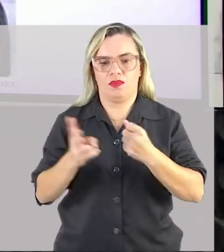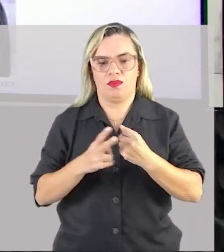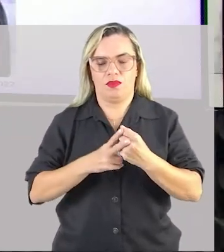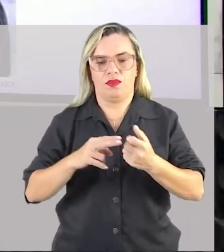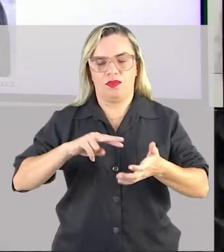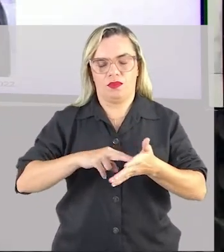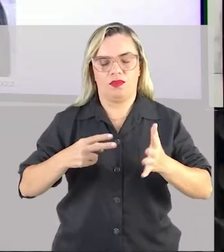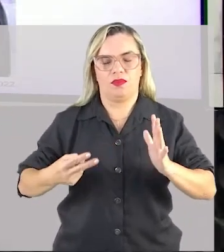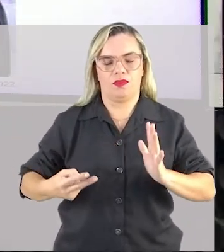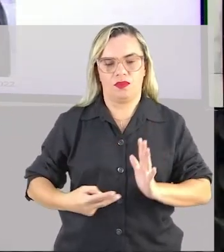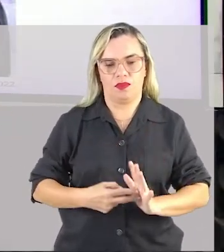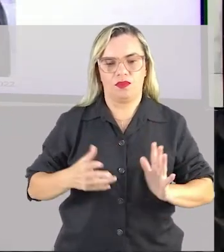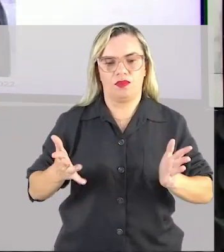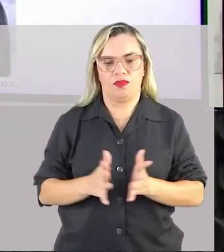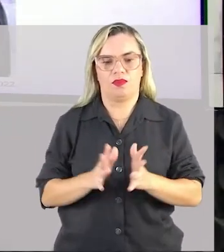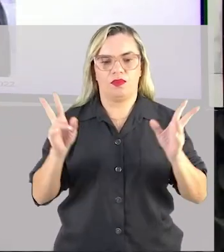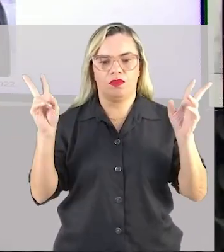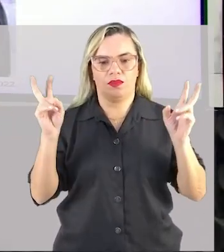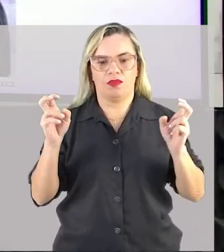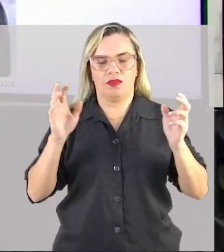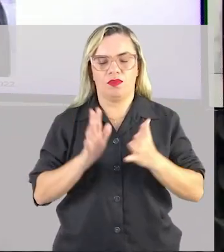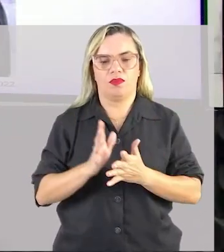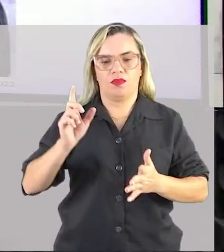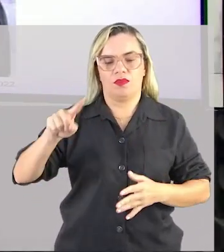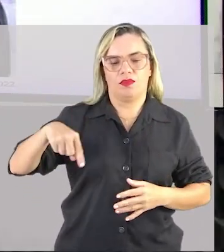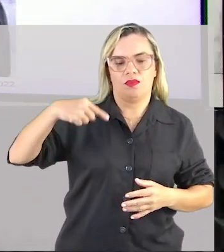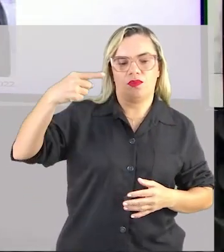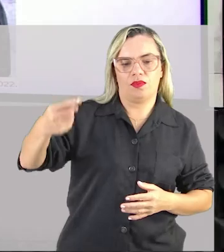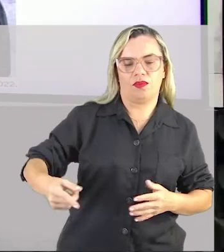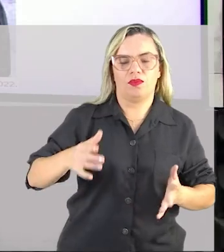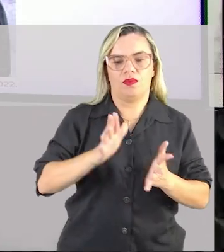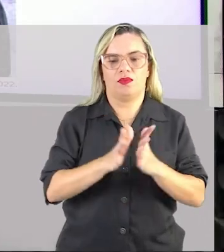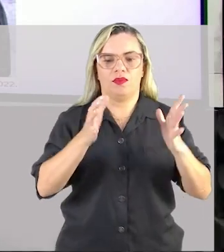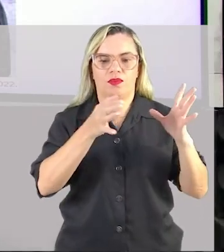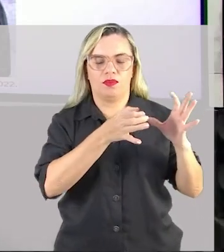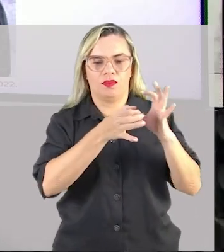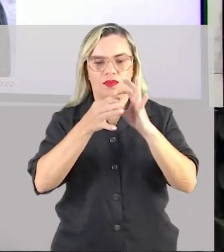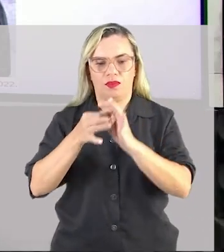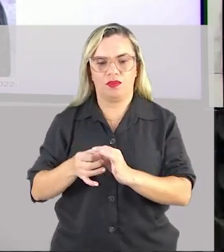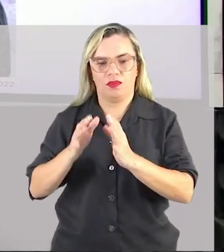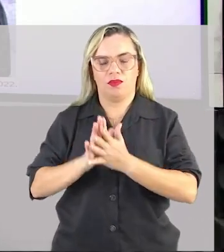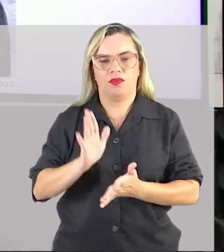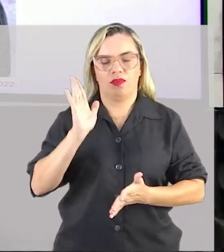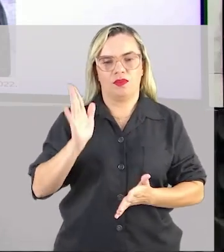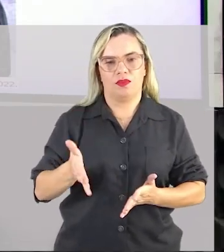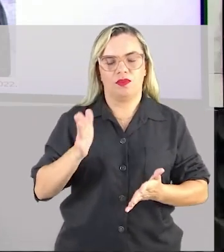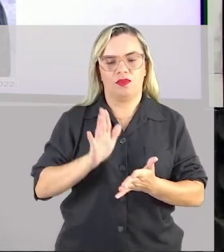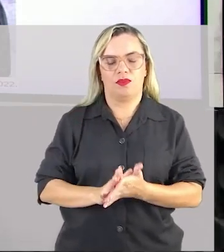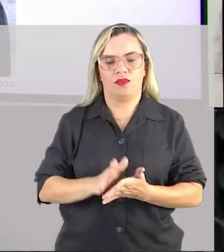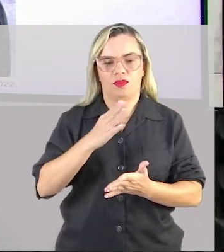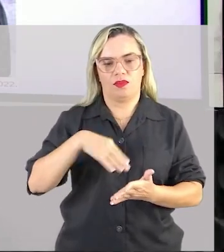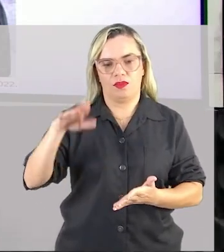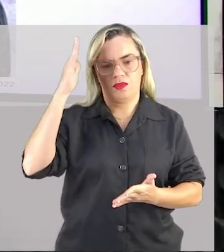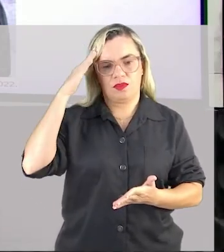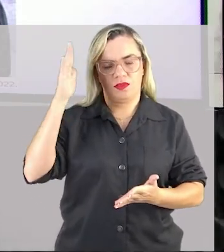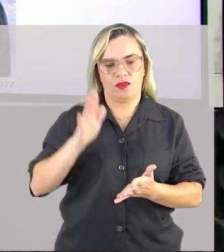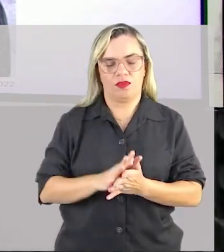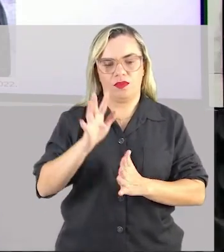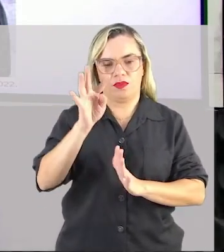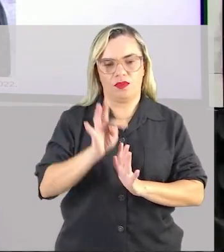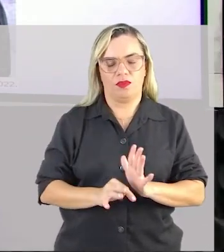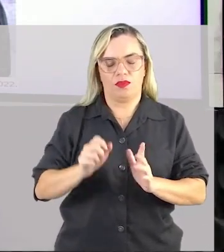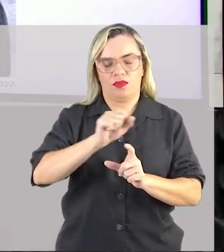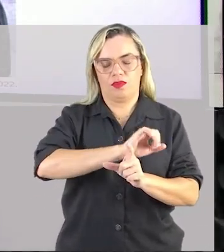bom? Pois bem, agora a gente vai partir para um outro contexto aqui. Já vimos as interpretações textuais, né? Já vimos